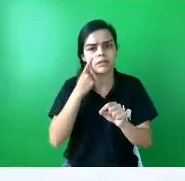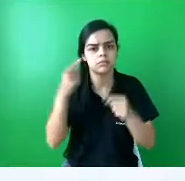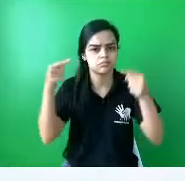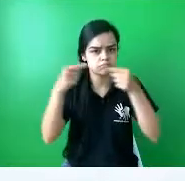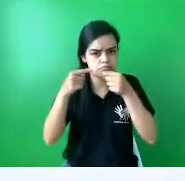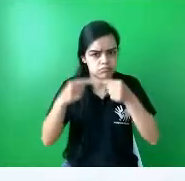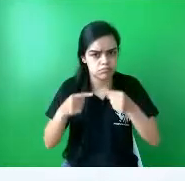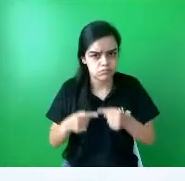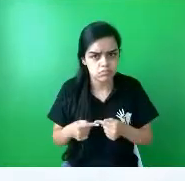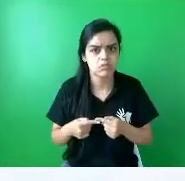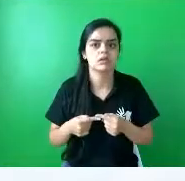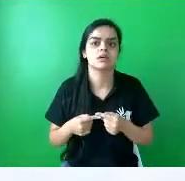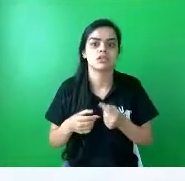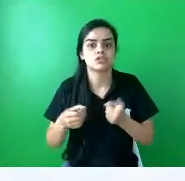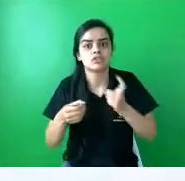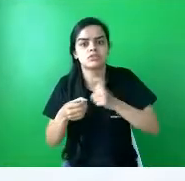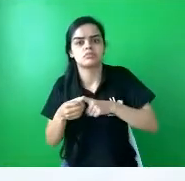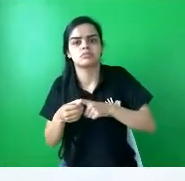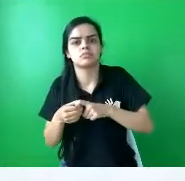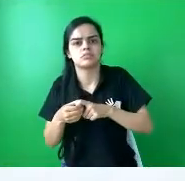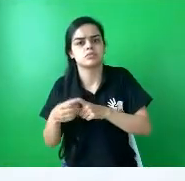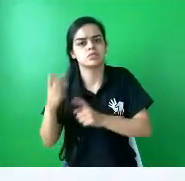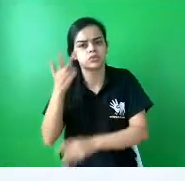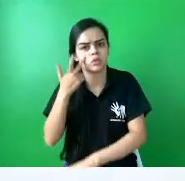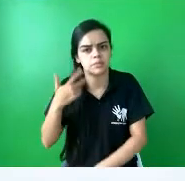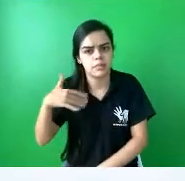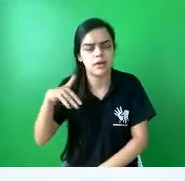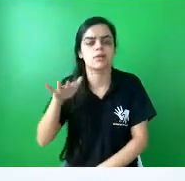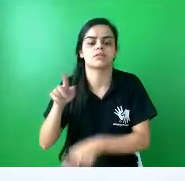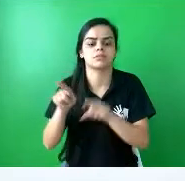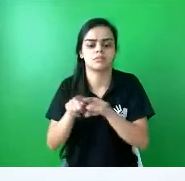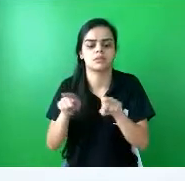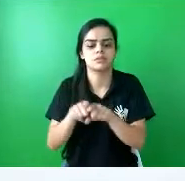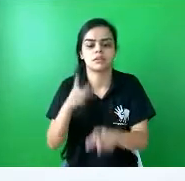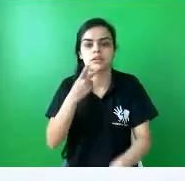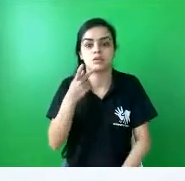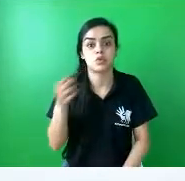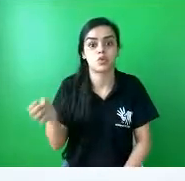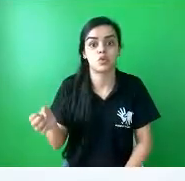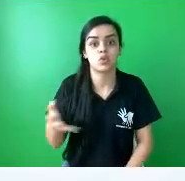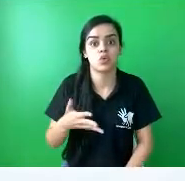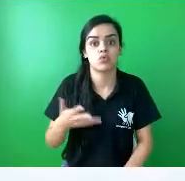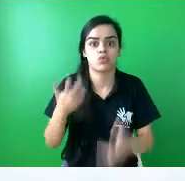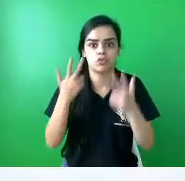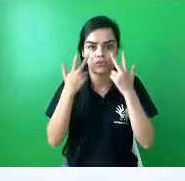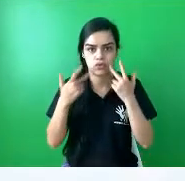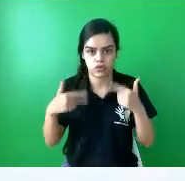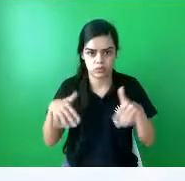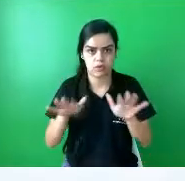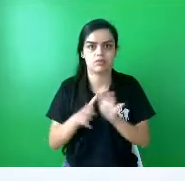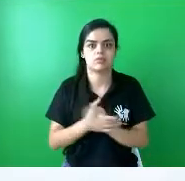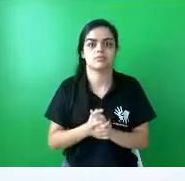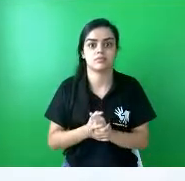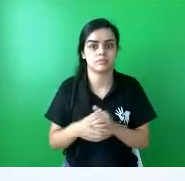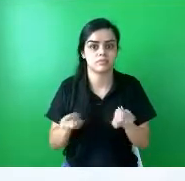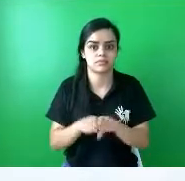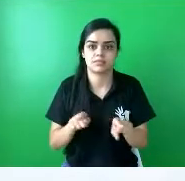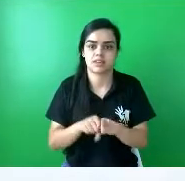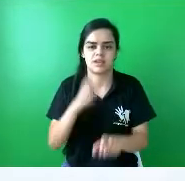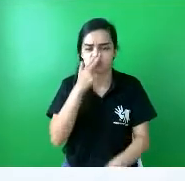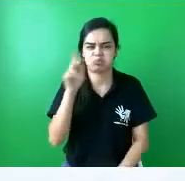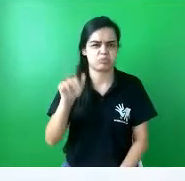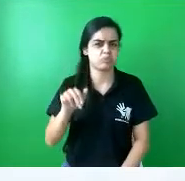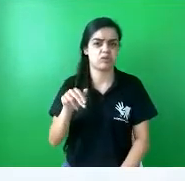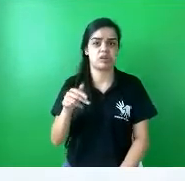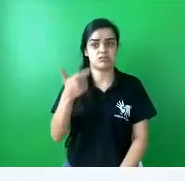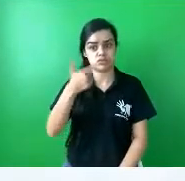aos poucos, ir retornando ao normal. A gente está até falando agora sobre o novo normal. A gente acredita que a normalidade nunca voltará mesmo, mas